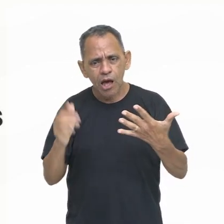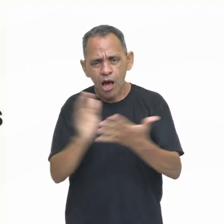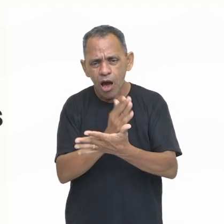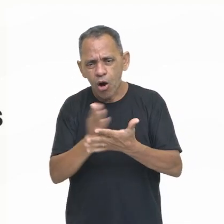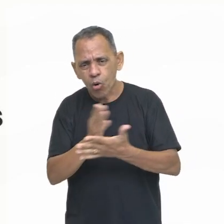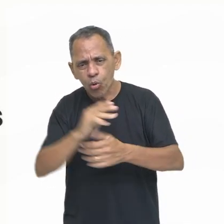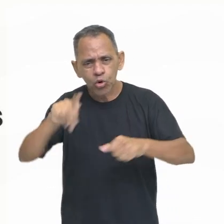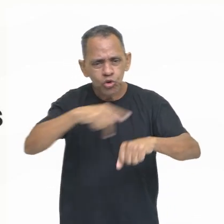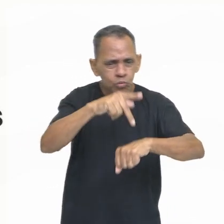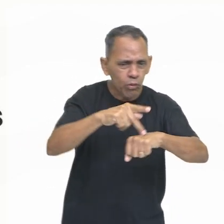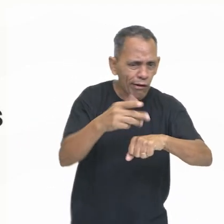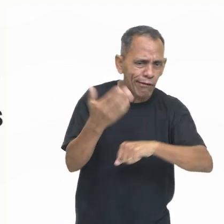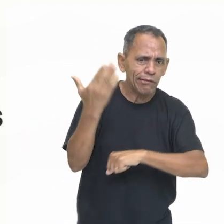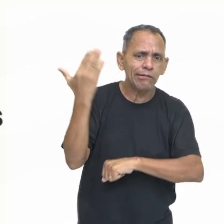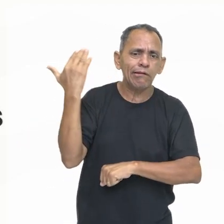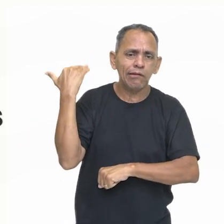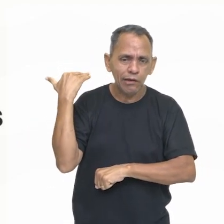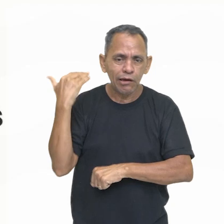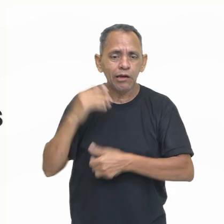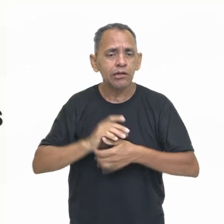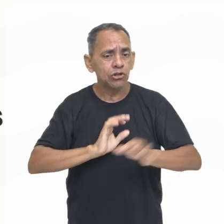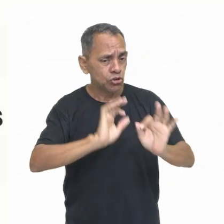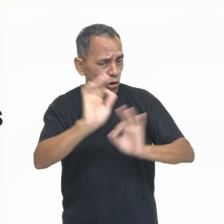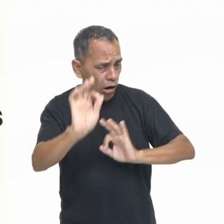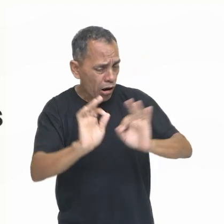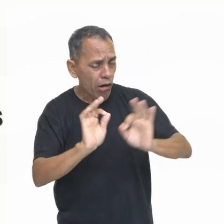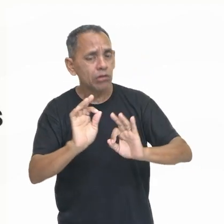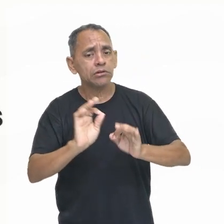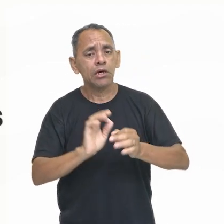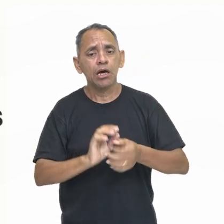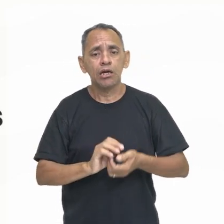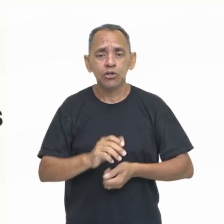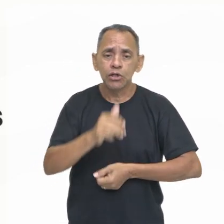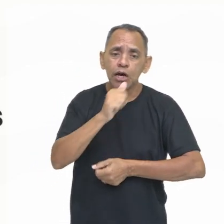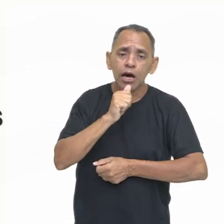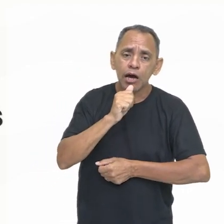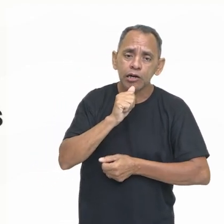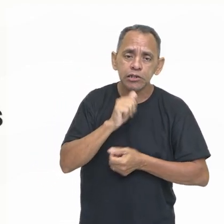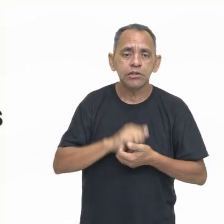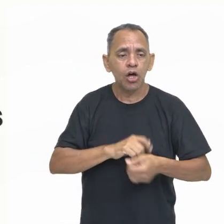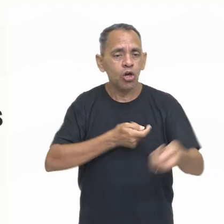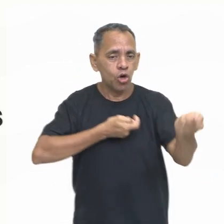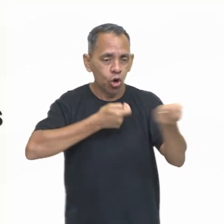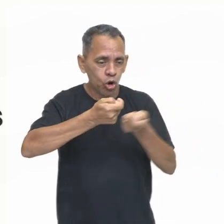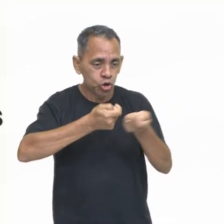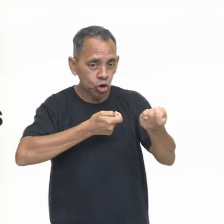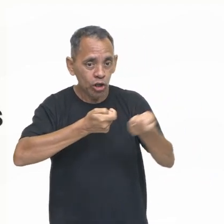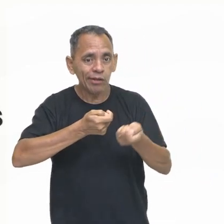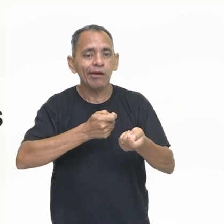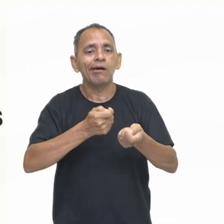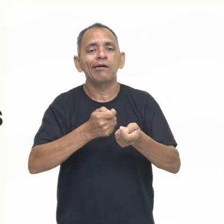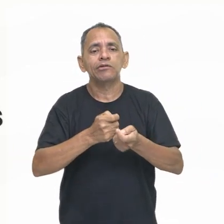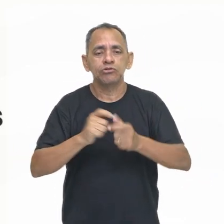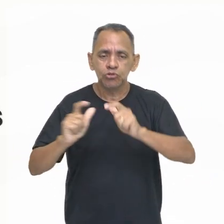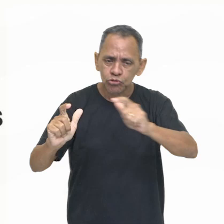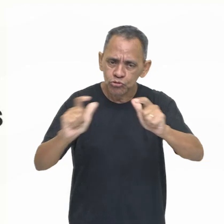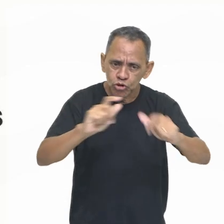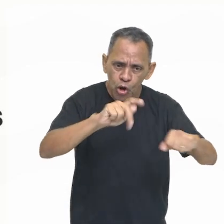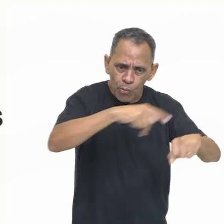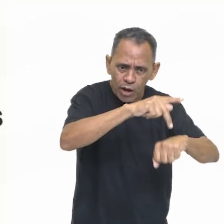países dominantes se mantiveram nessa posição de domínio, enquanto outros países se